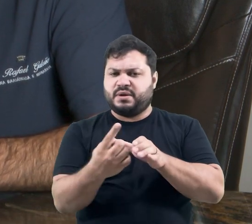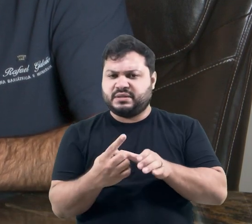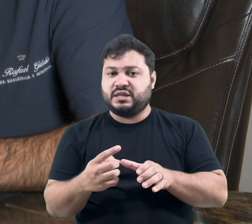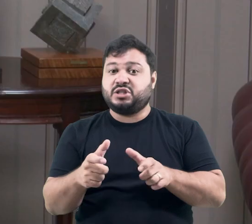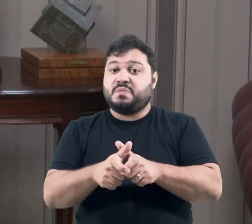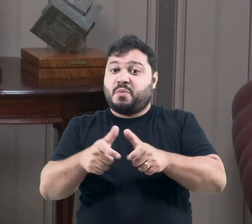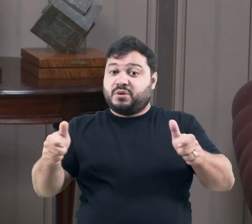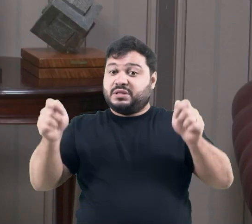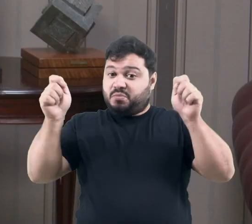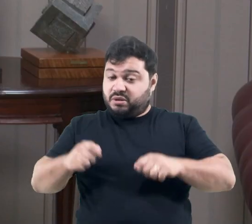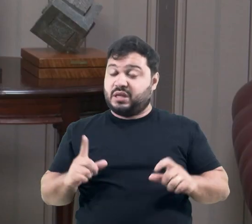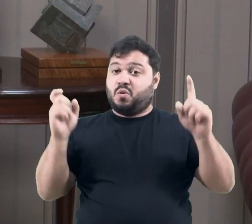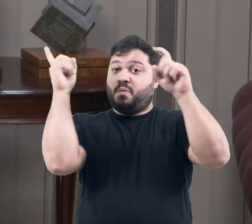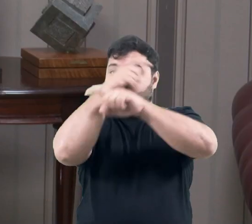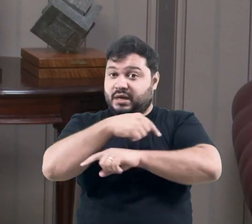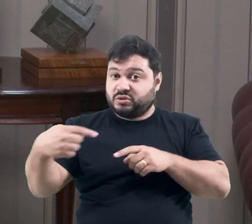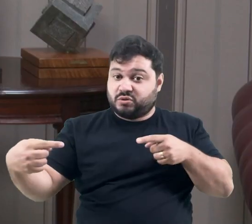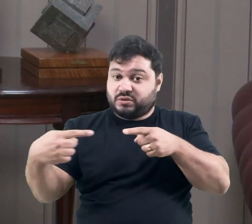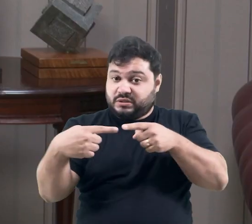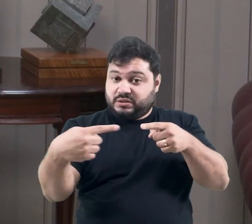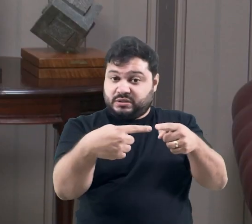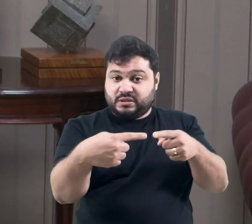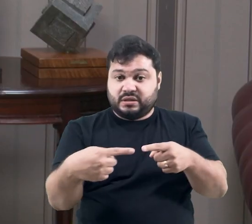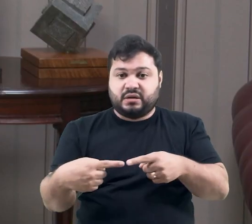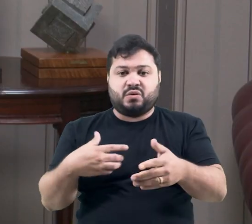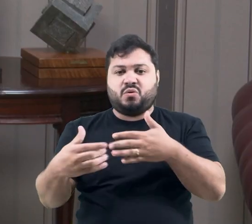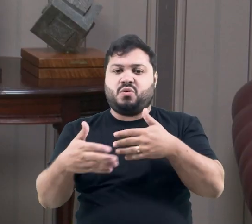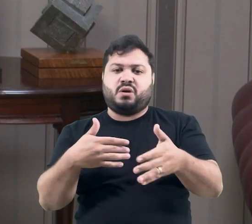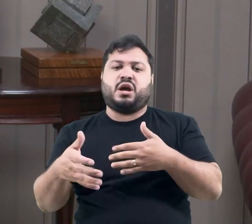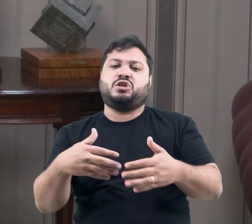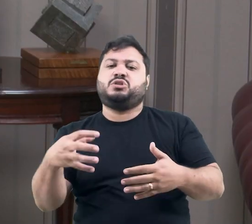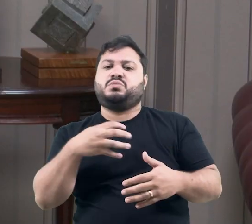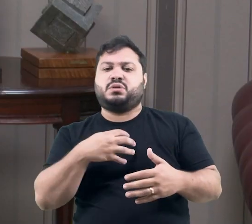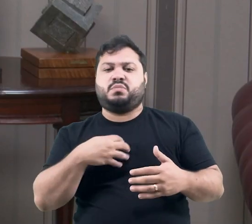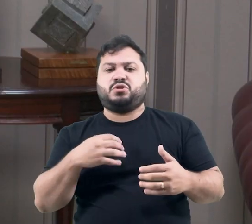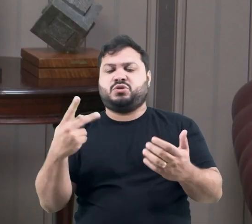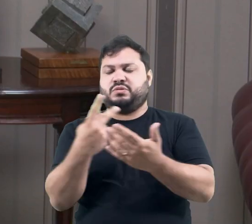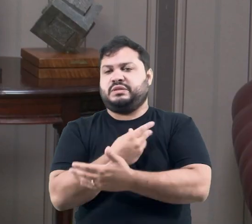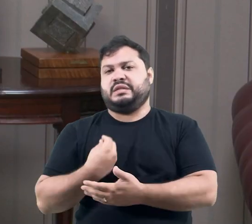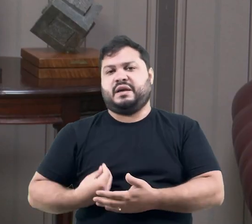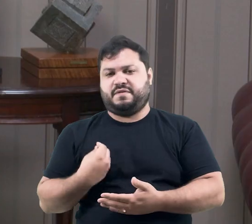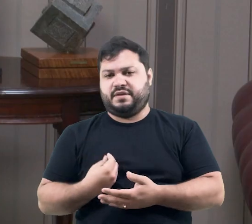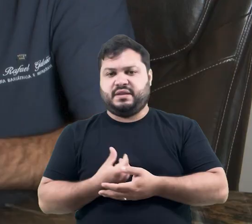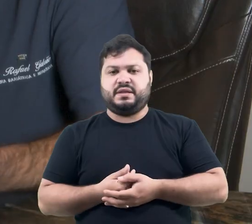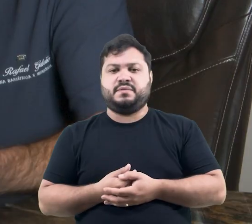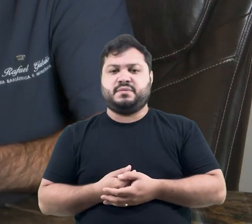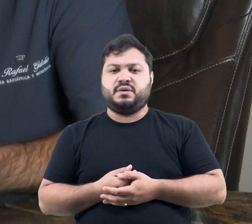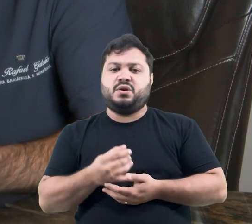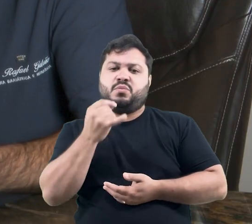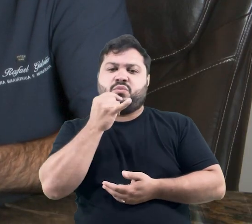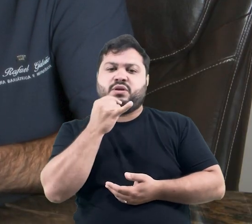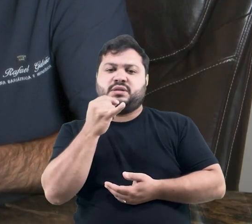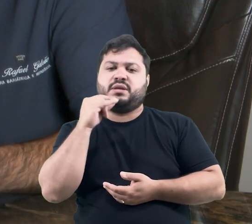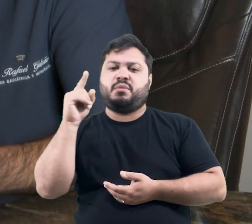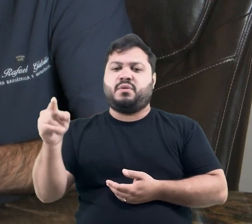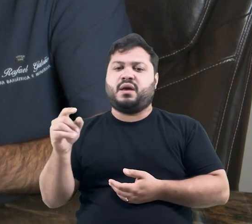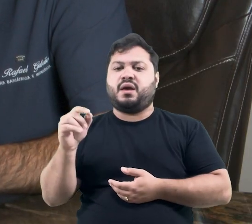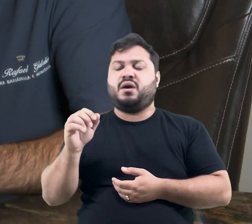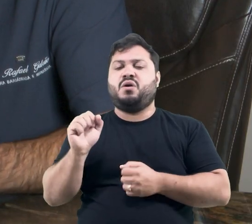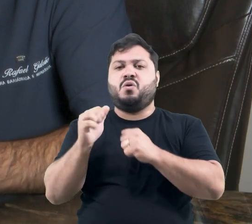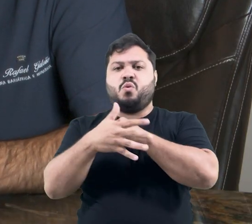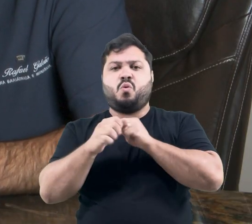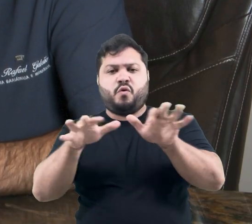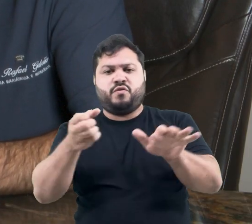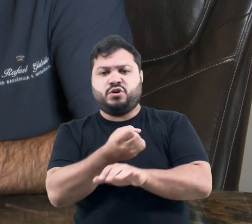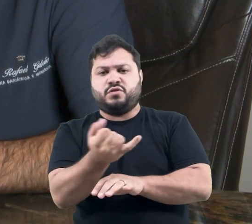paciente com maior potencial de complicações relacionadas a qualquer tipo de eventos que possa acontecer na vida dela. O exemplo maior foi o